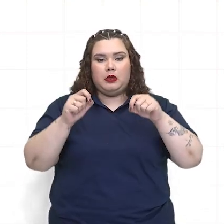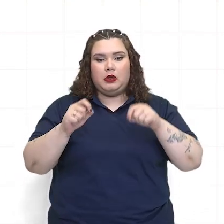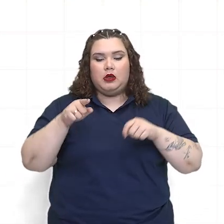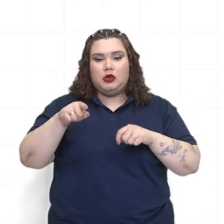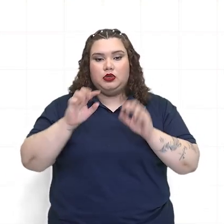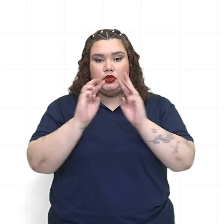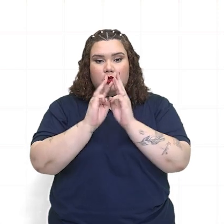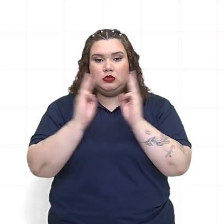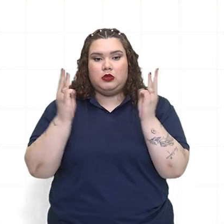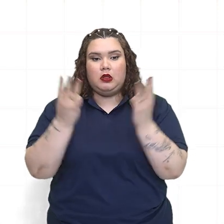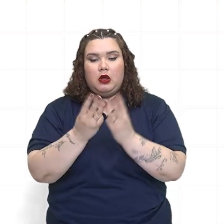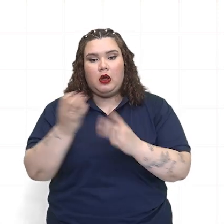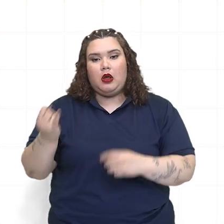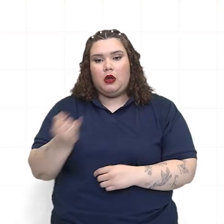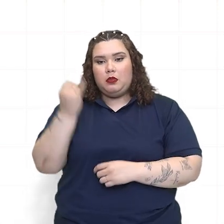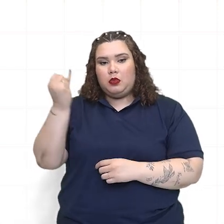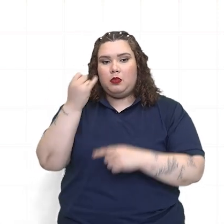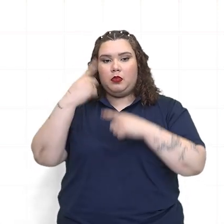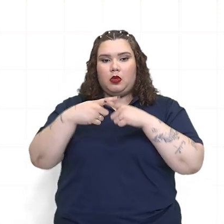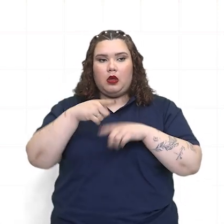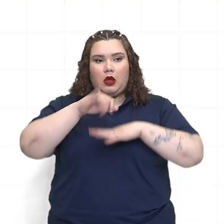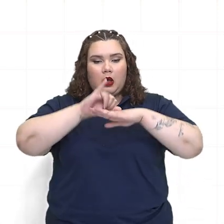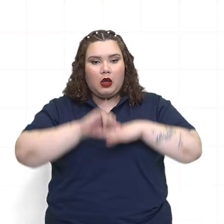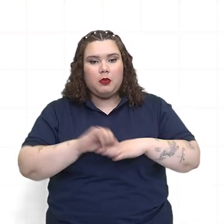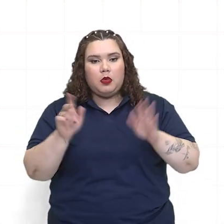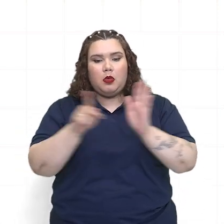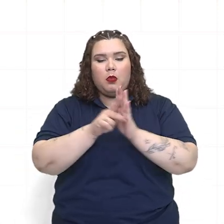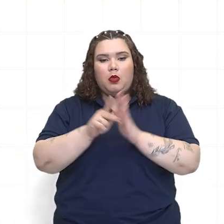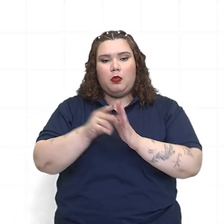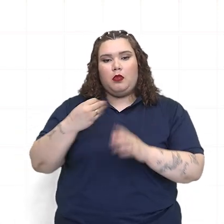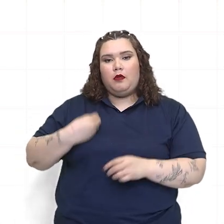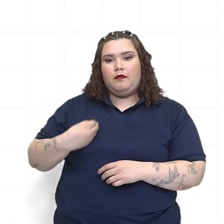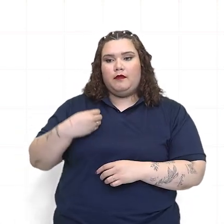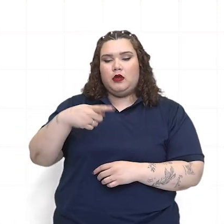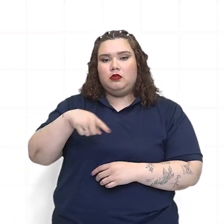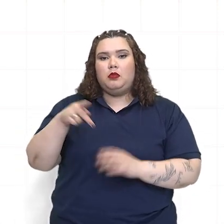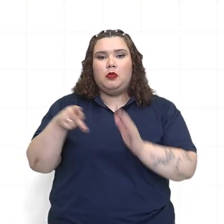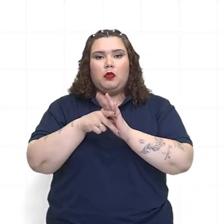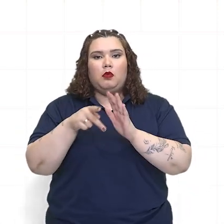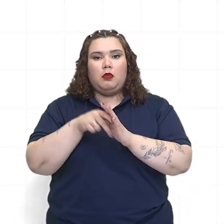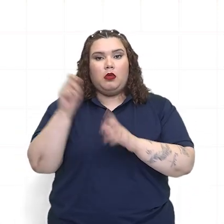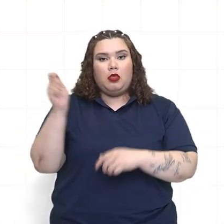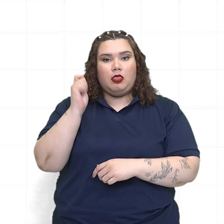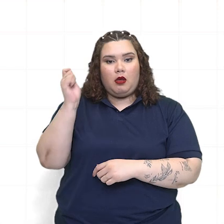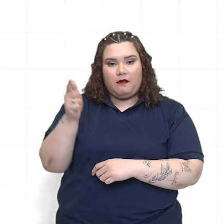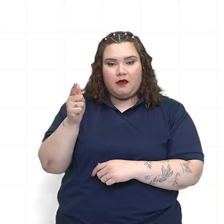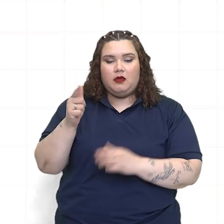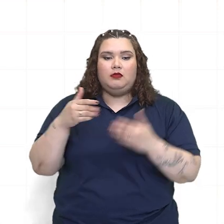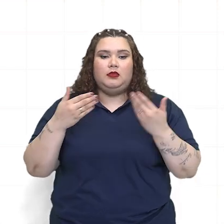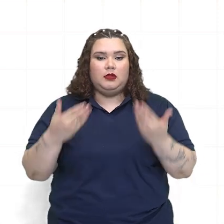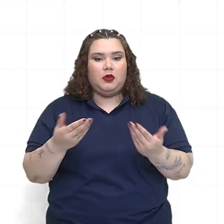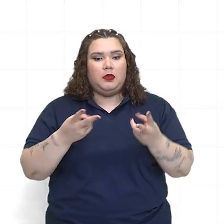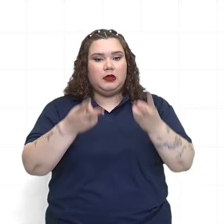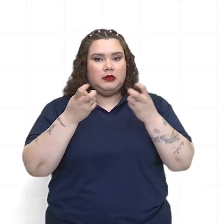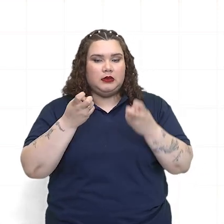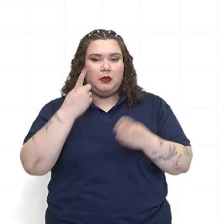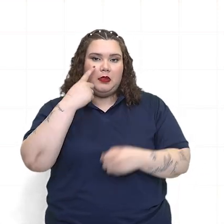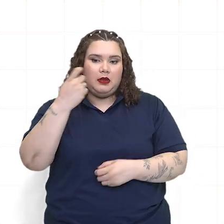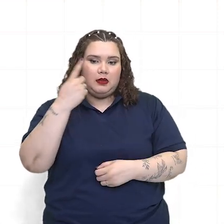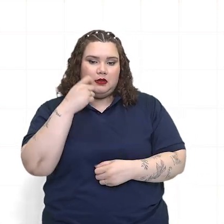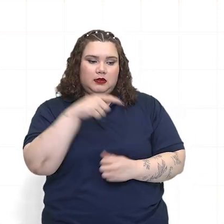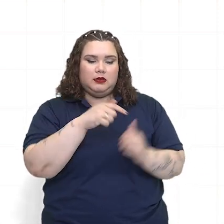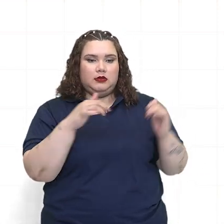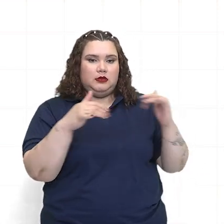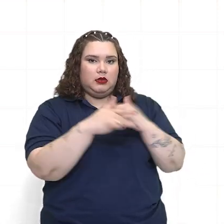Jerusalém é importante porque foi capital aí do reino de Davi. Nota-se, então, aí o interesse, né,